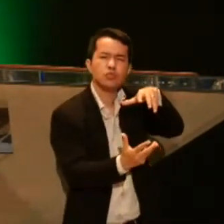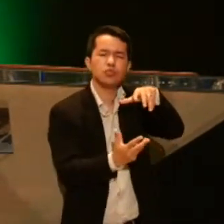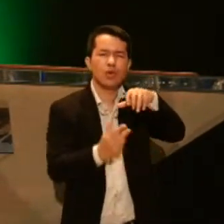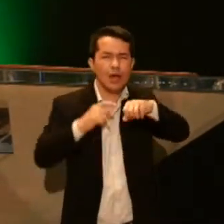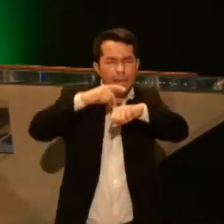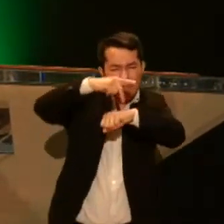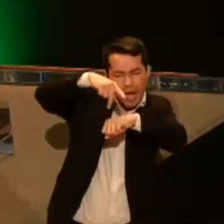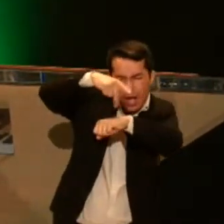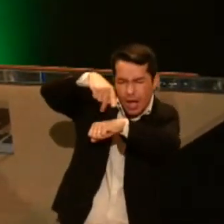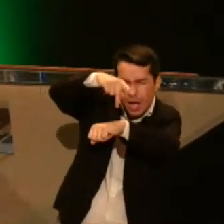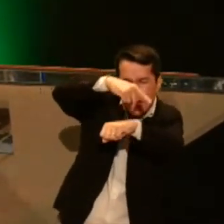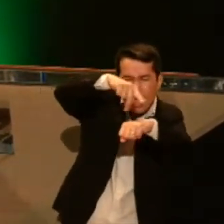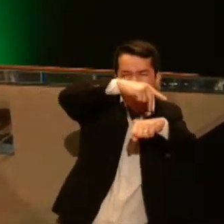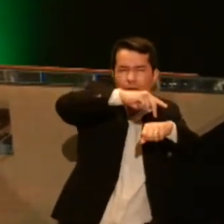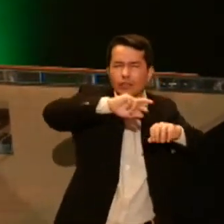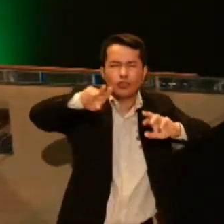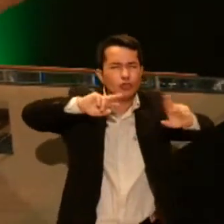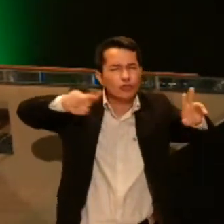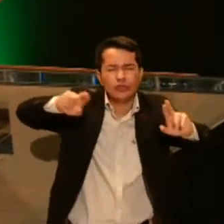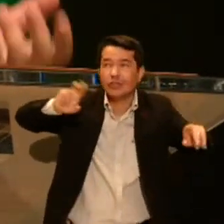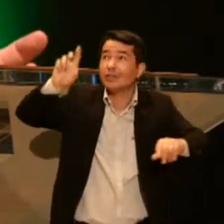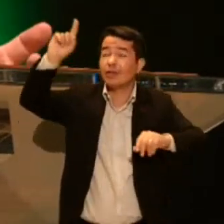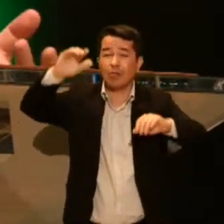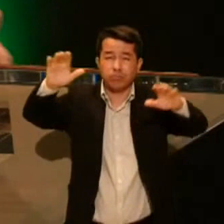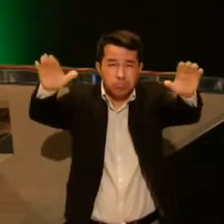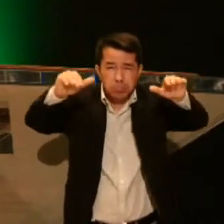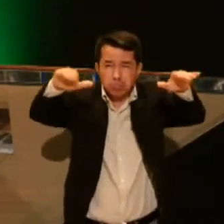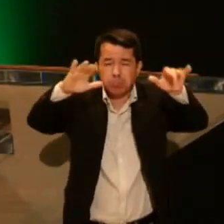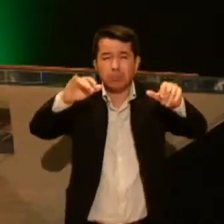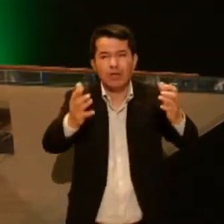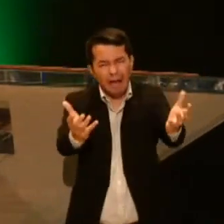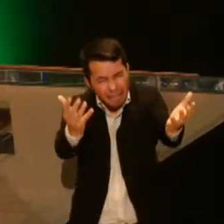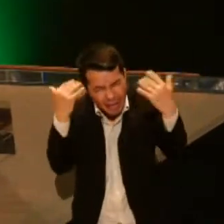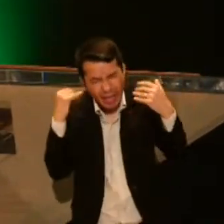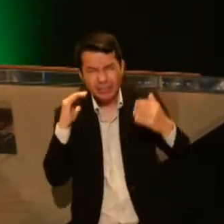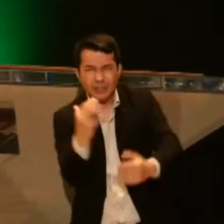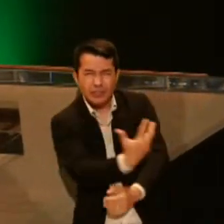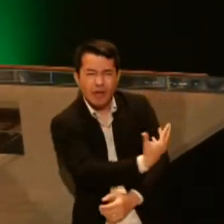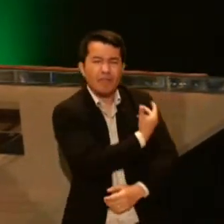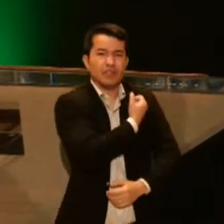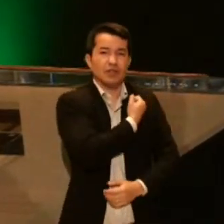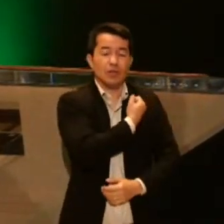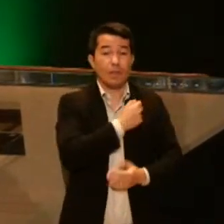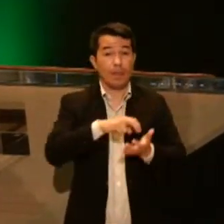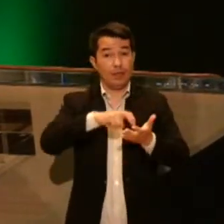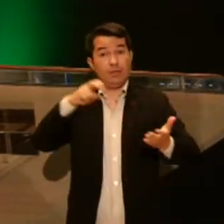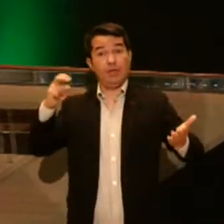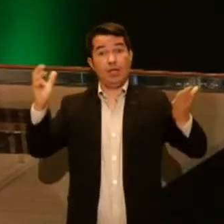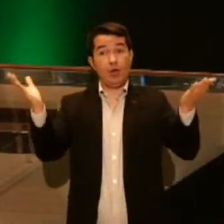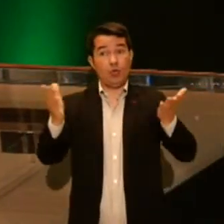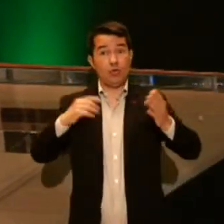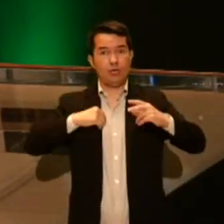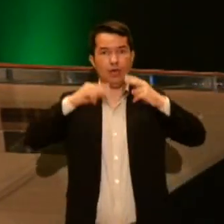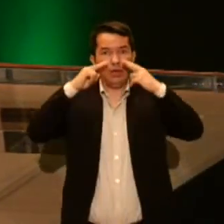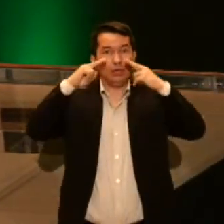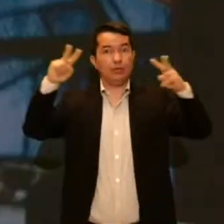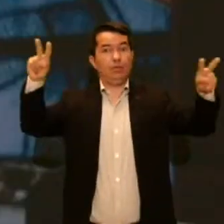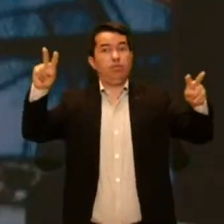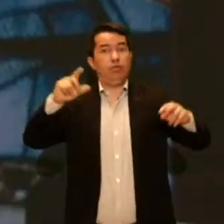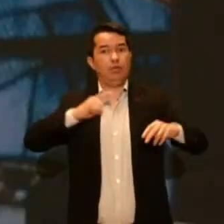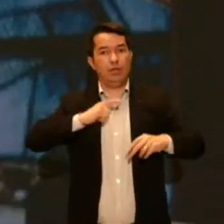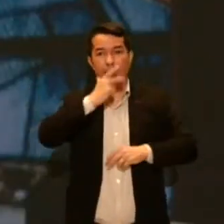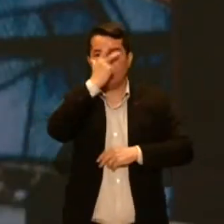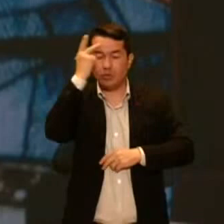se manifesta de maneiras tão incríveis. A gente ouviu testemunhos aqui de pessoas que tiveram visão